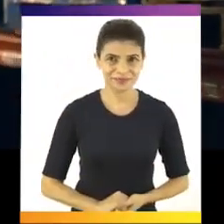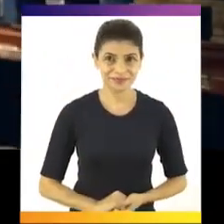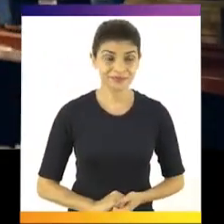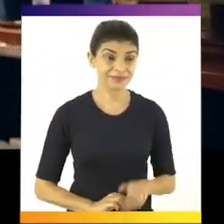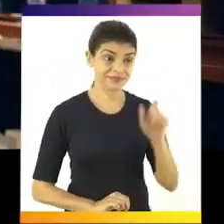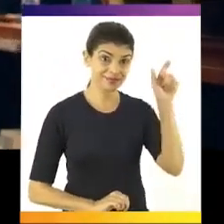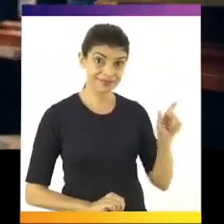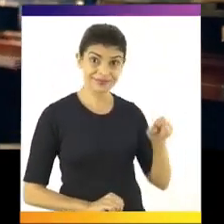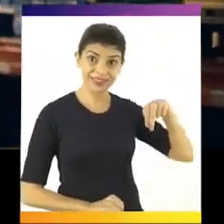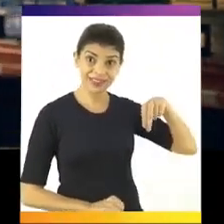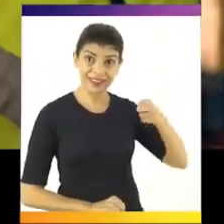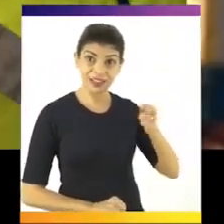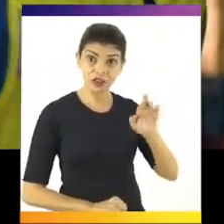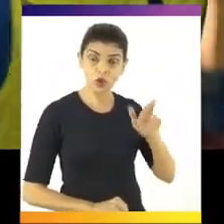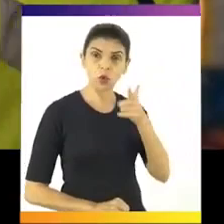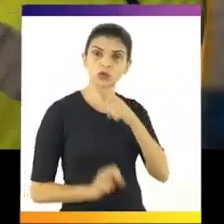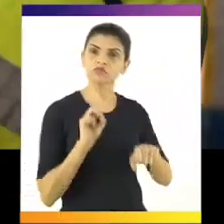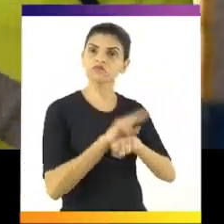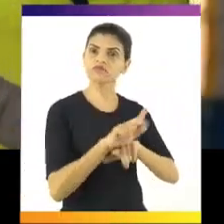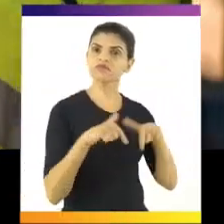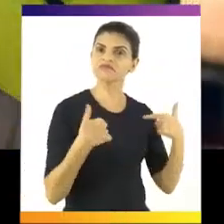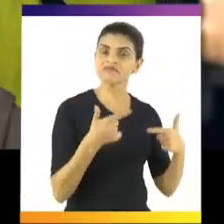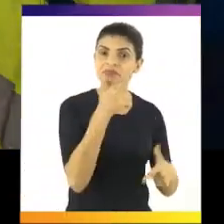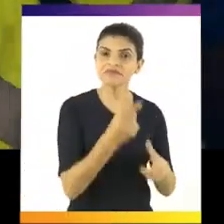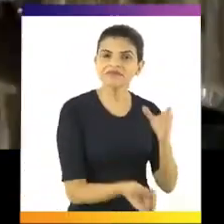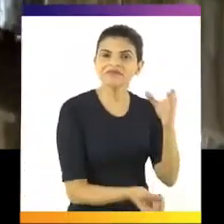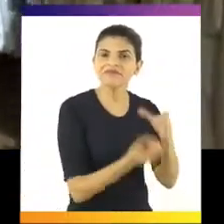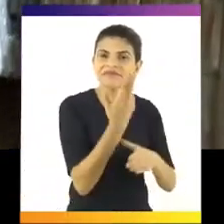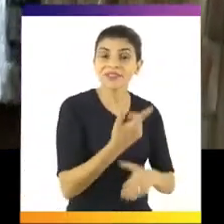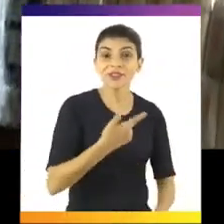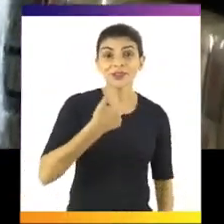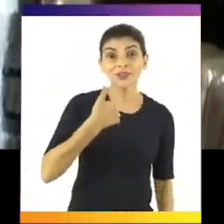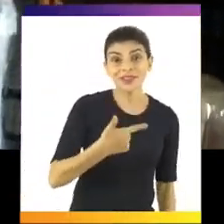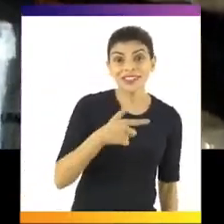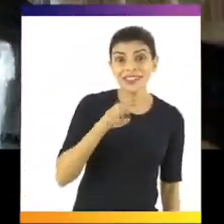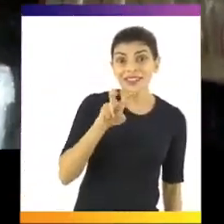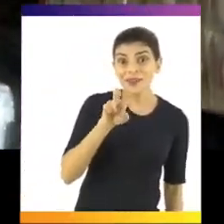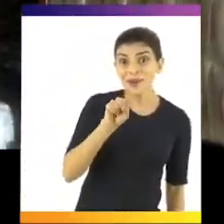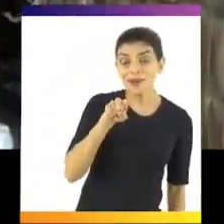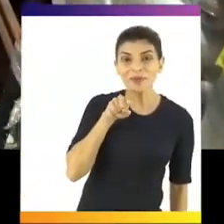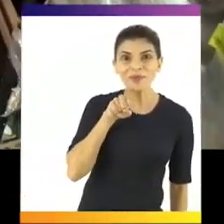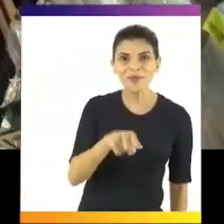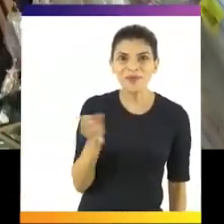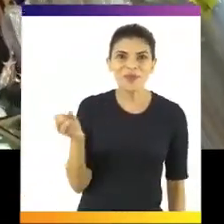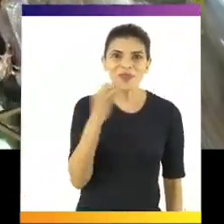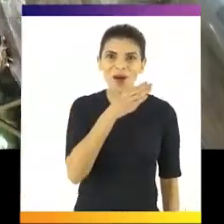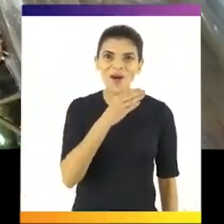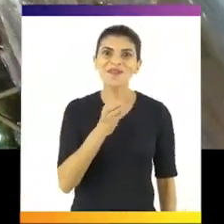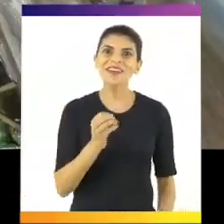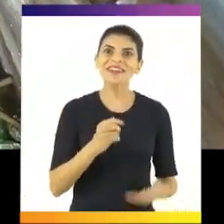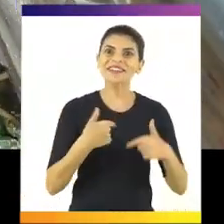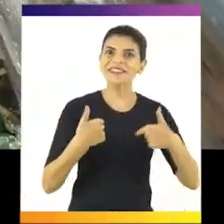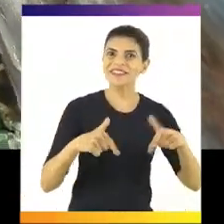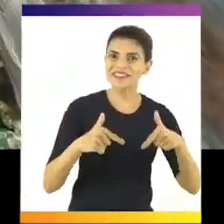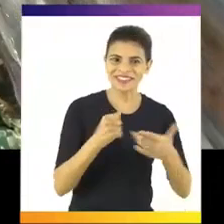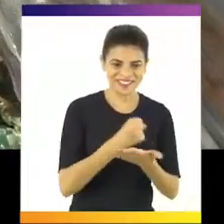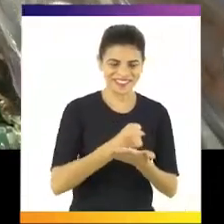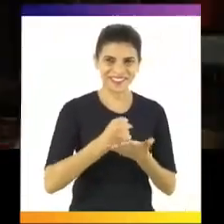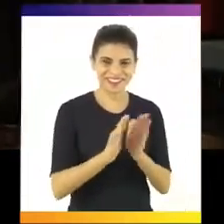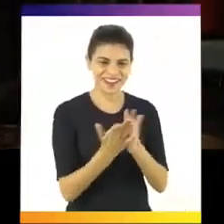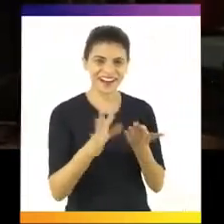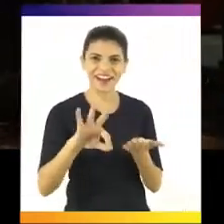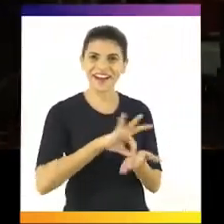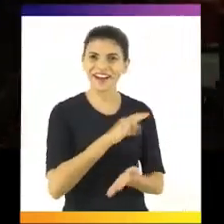É o emprego do Nestor, que voltou a trabalhar porque foram criados mais de 258 mil novos empregos